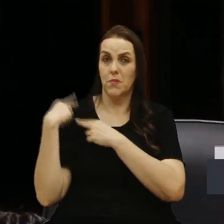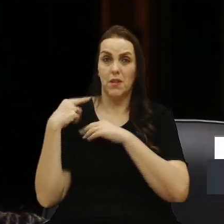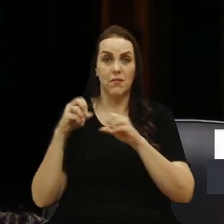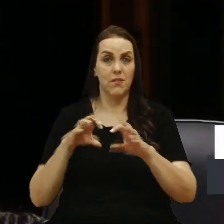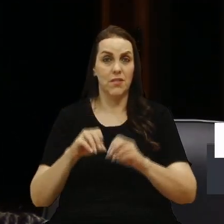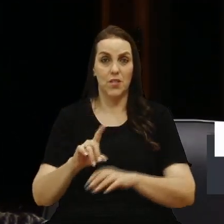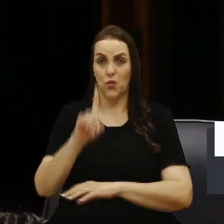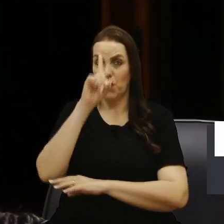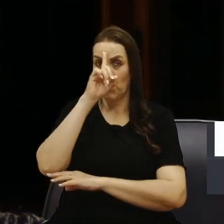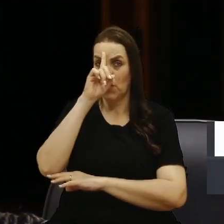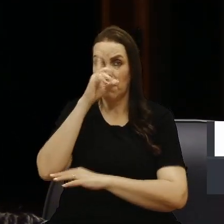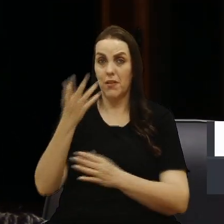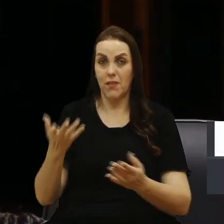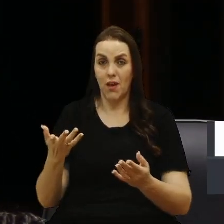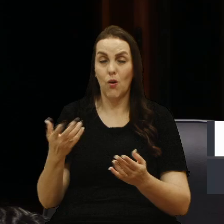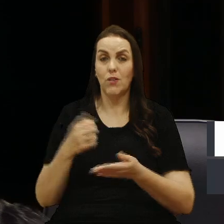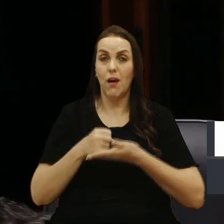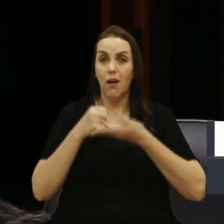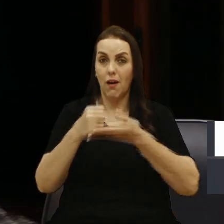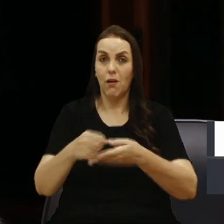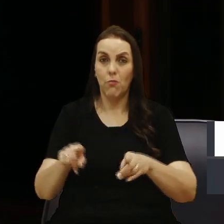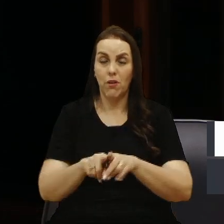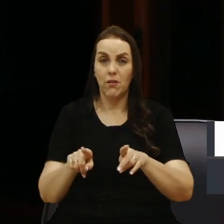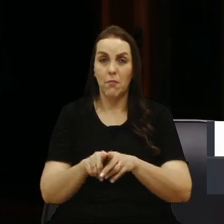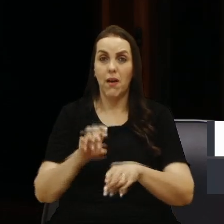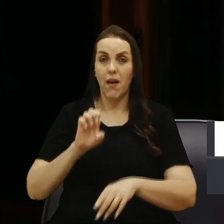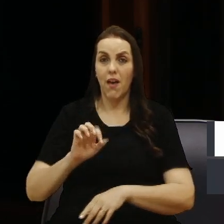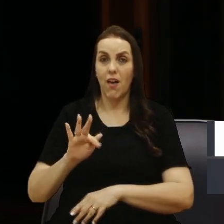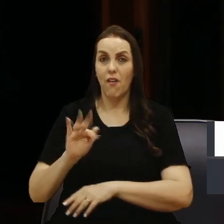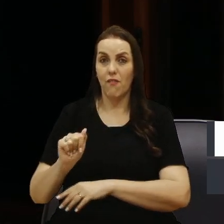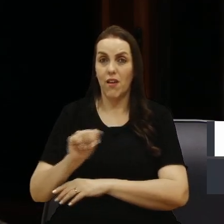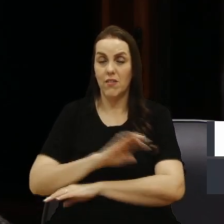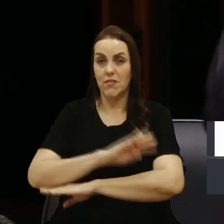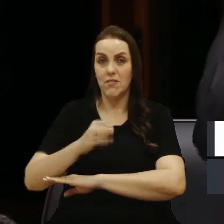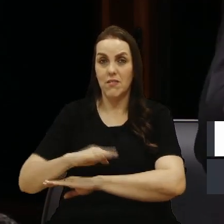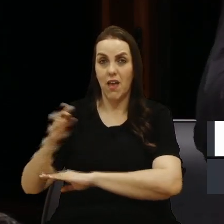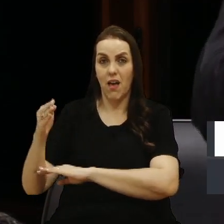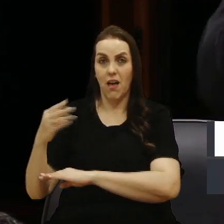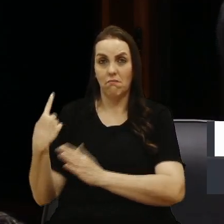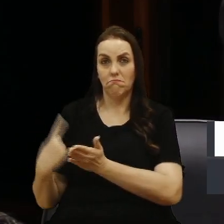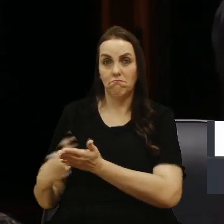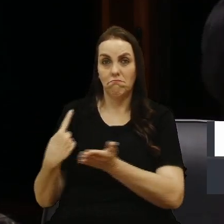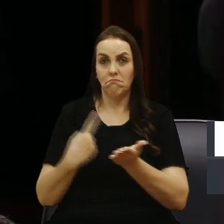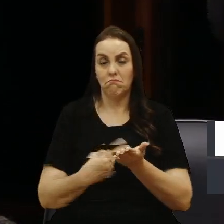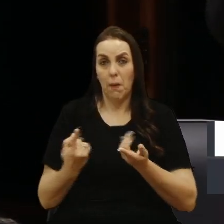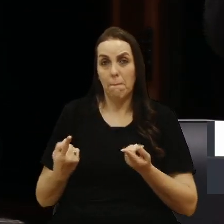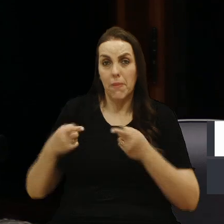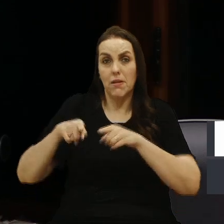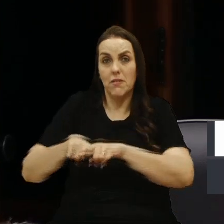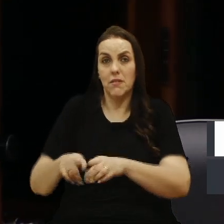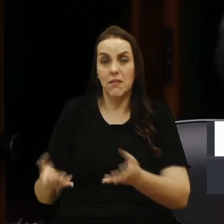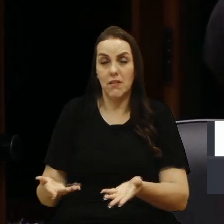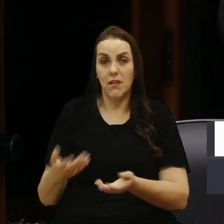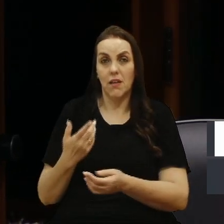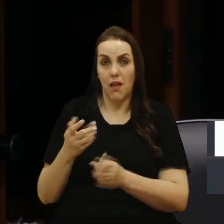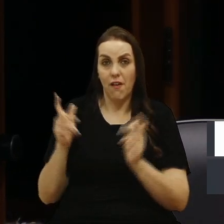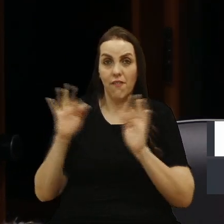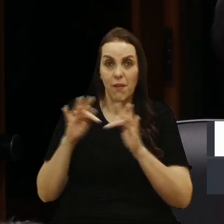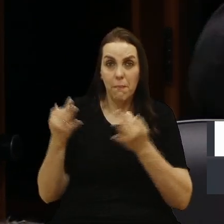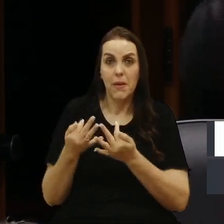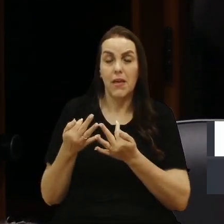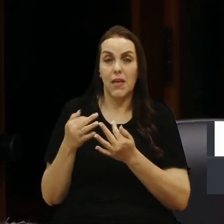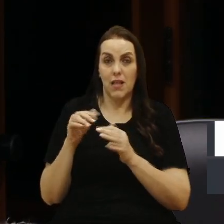que apoiemos outras iniciativas como EFA Serra, através de um convênio, para que as famílias, os